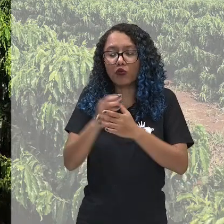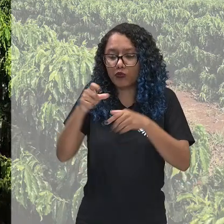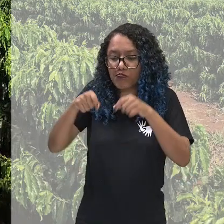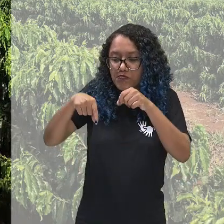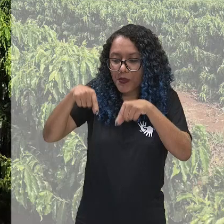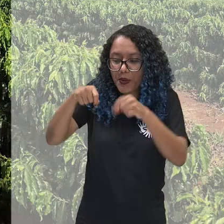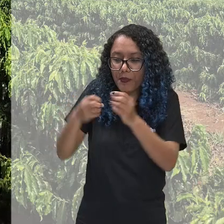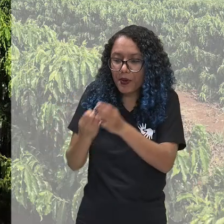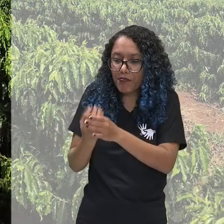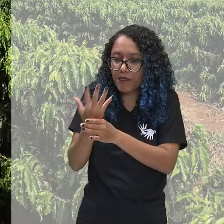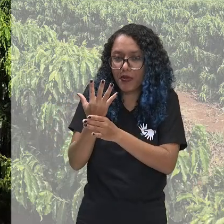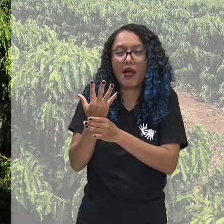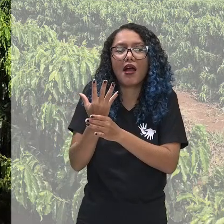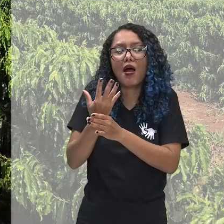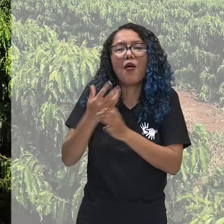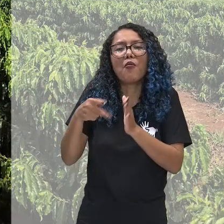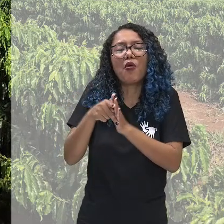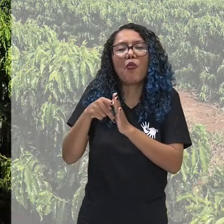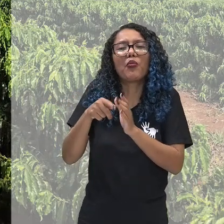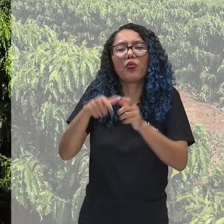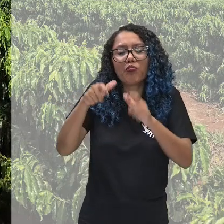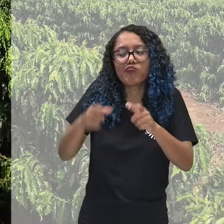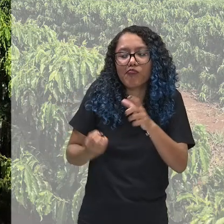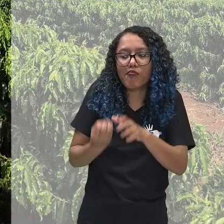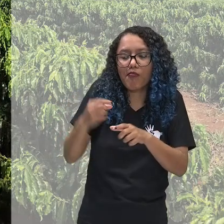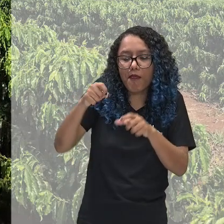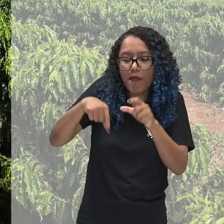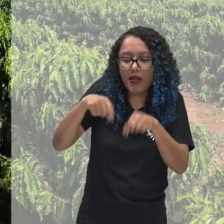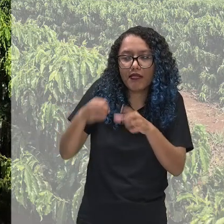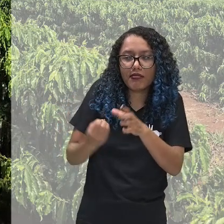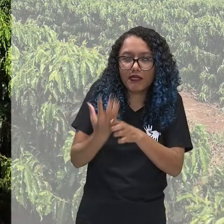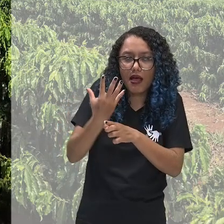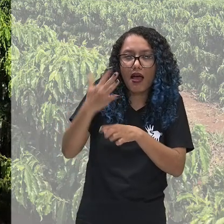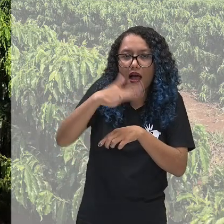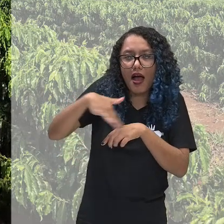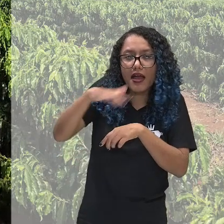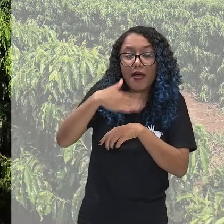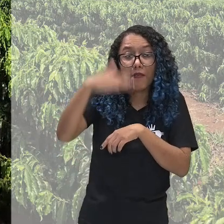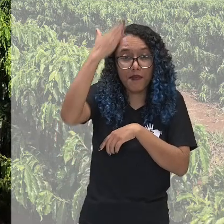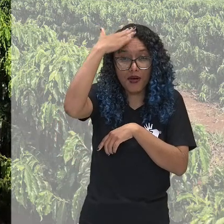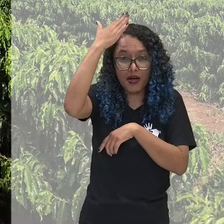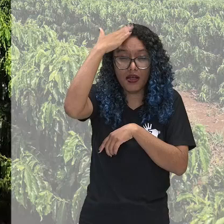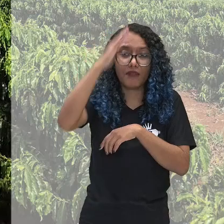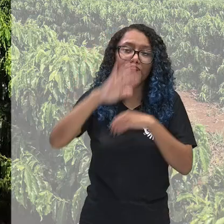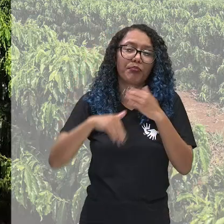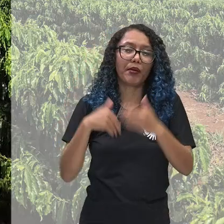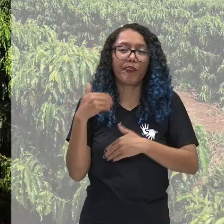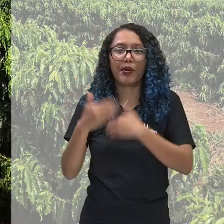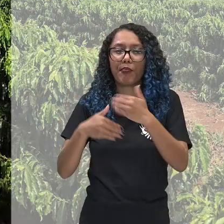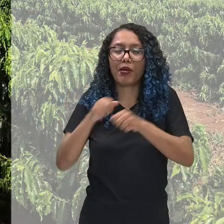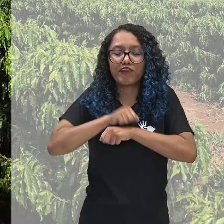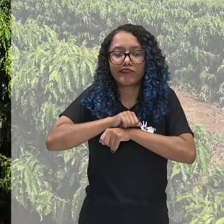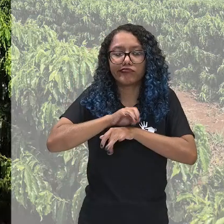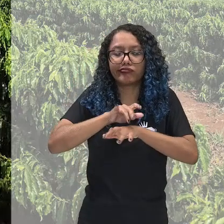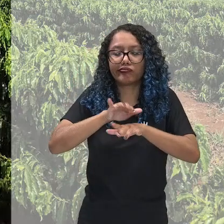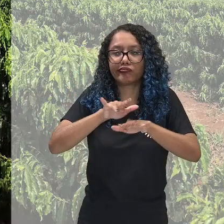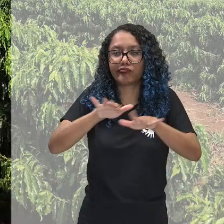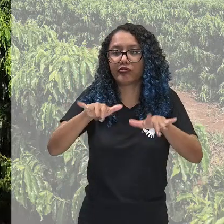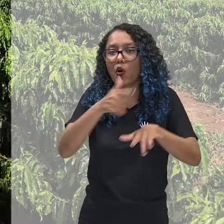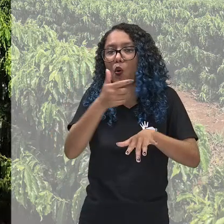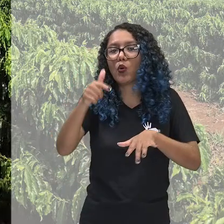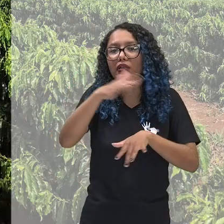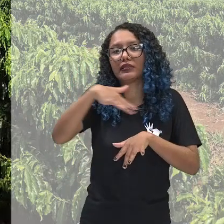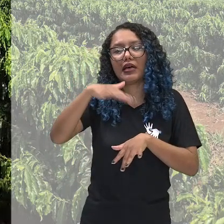região do Pará, tá, gente? E, posteriormente, ela se expandiu para outra região do Brasil